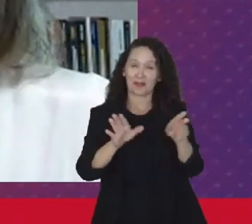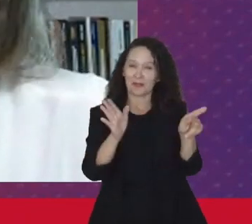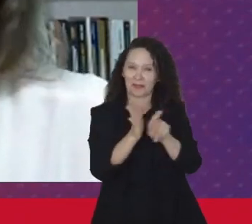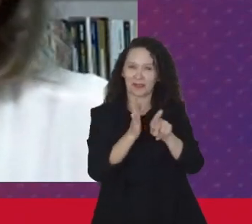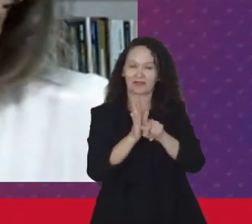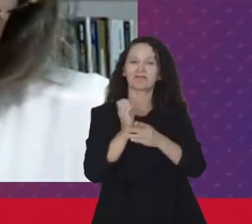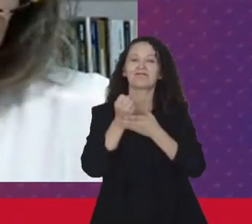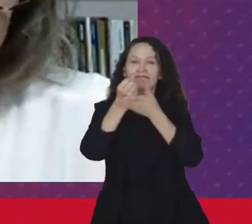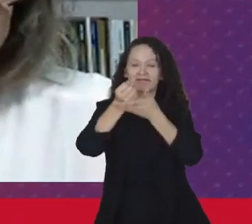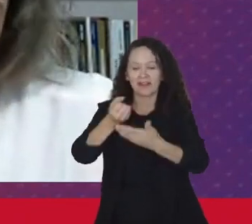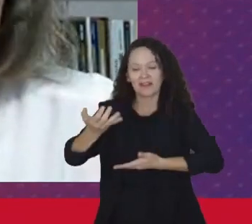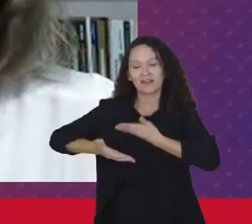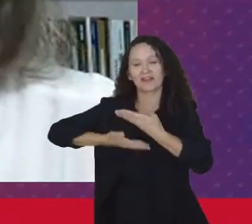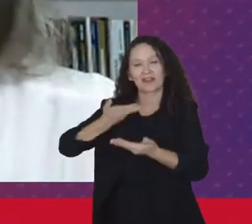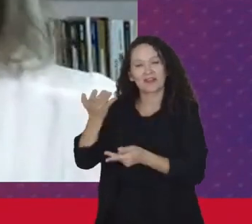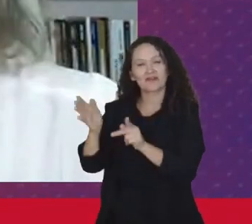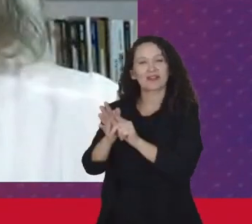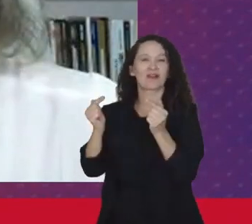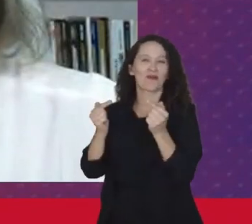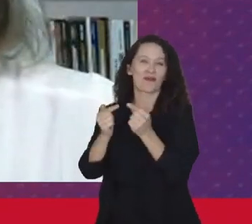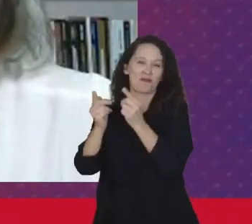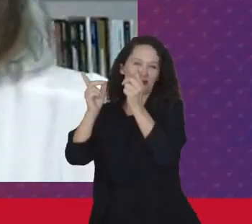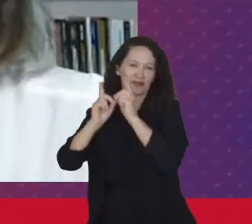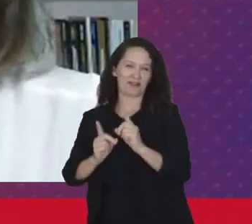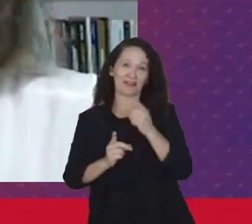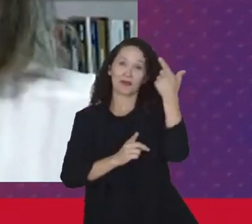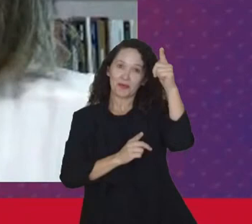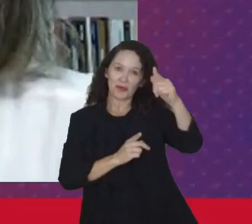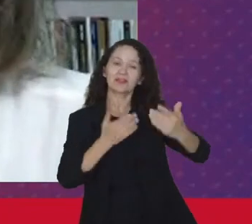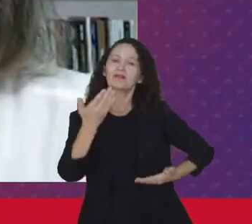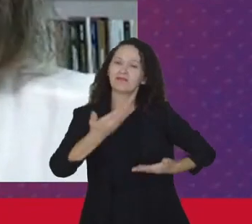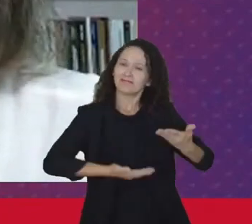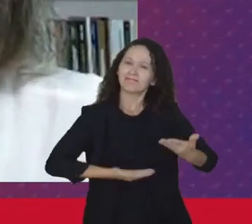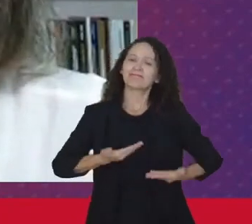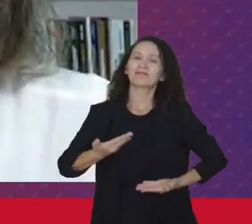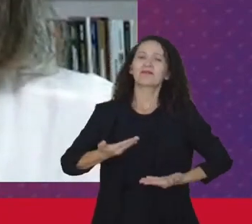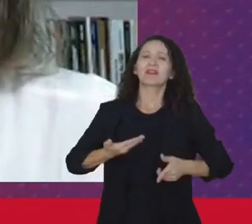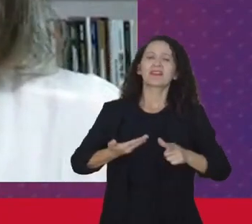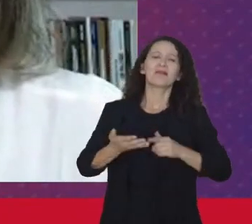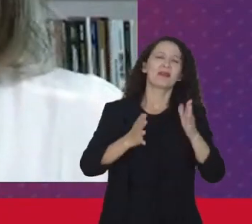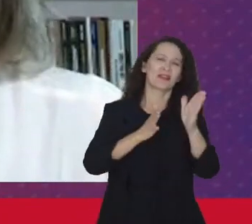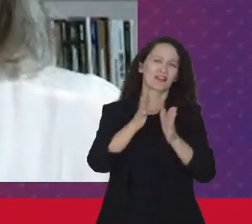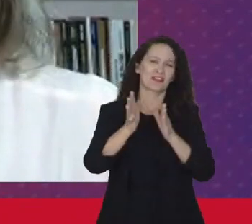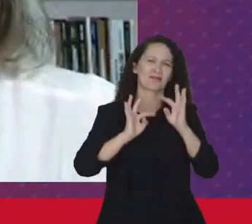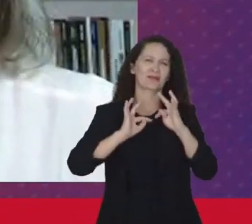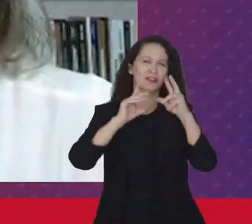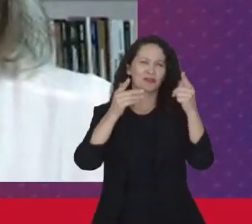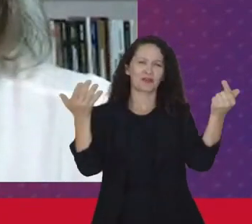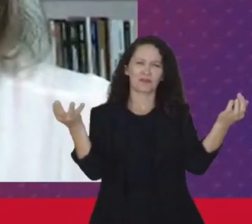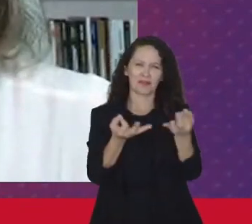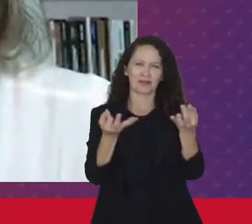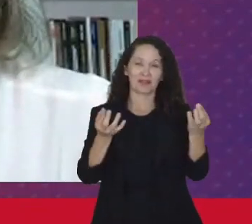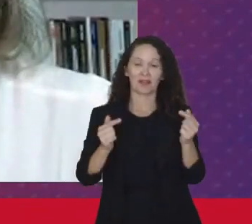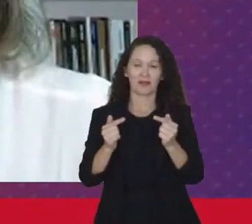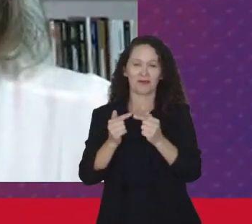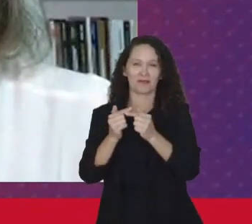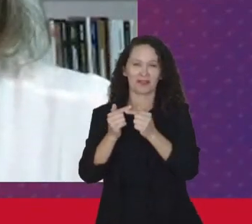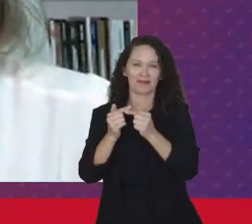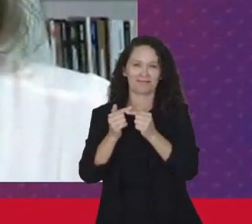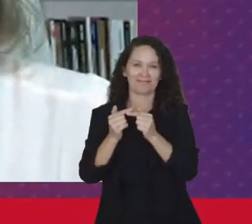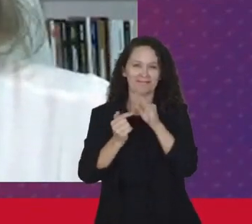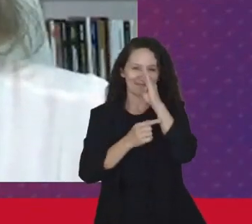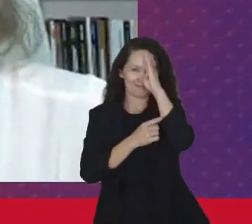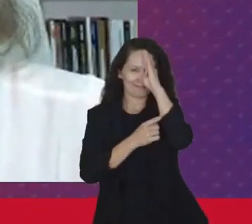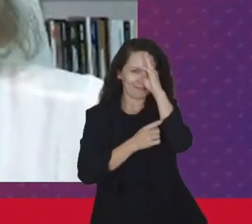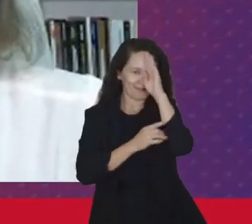a oferta do atendimento educacional especializado e os demais serviços e recursos de acessibilidade. Isso é fundamental. E um terceiro